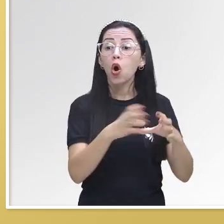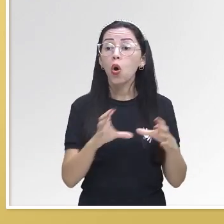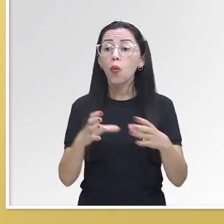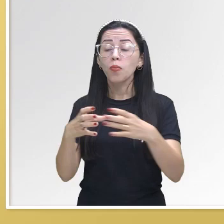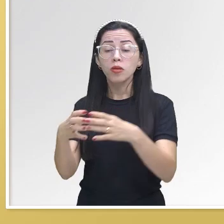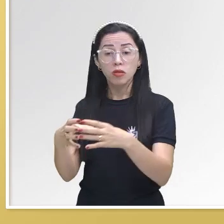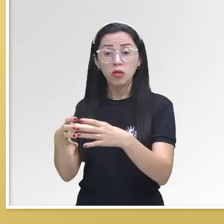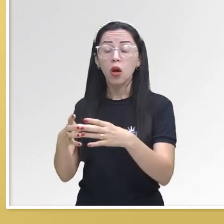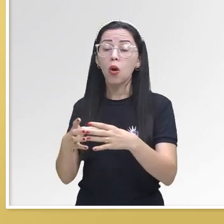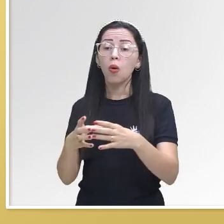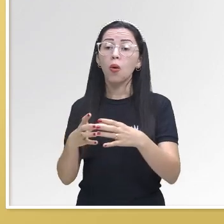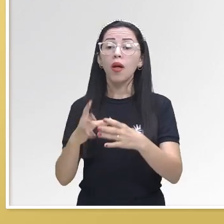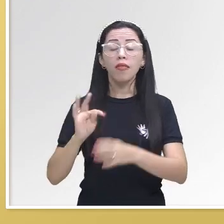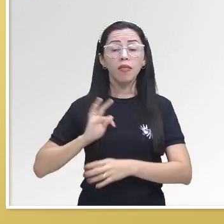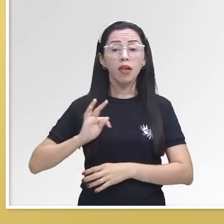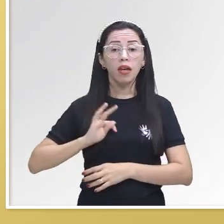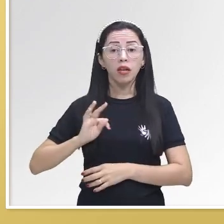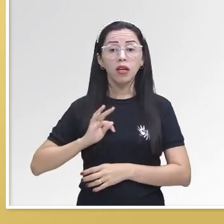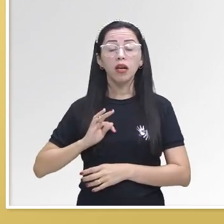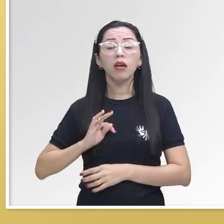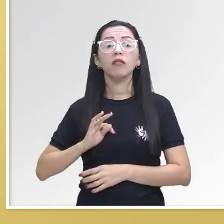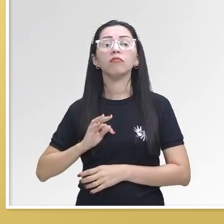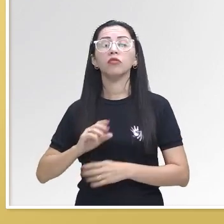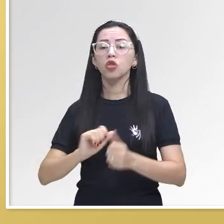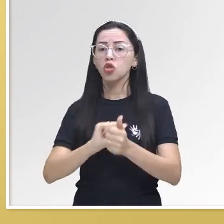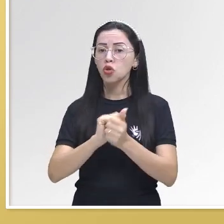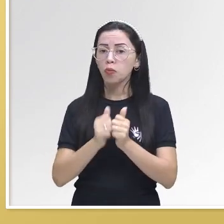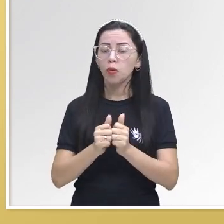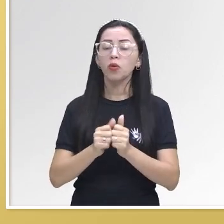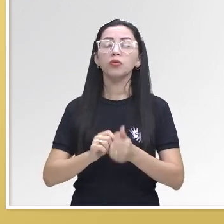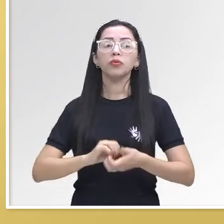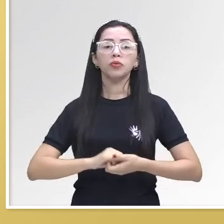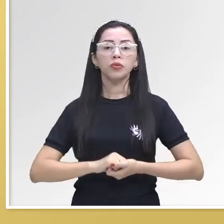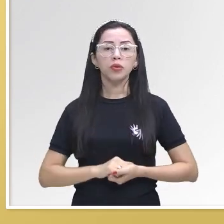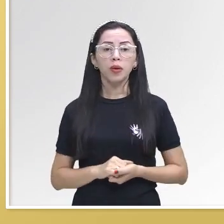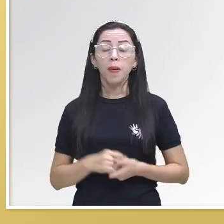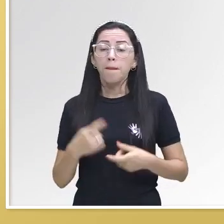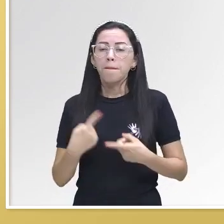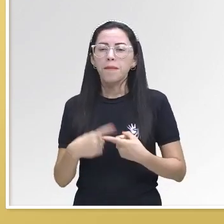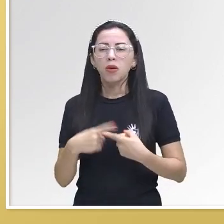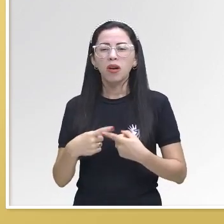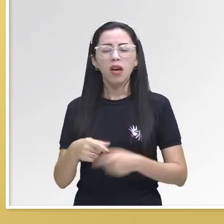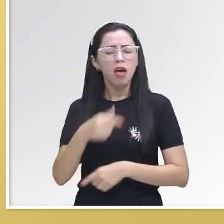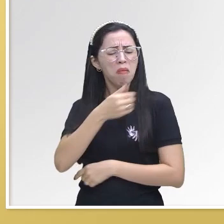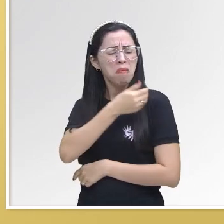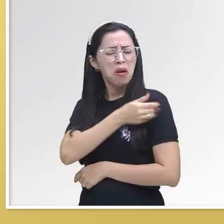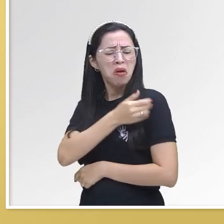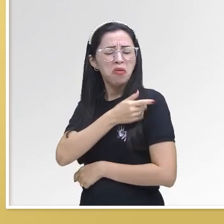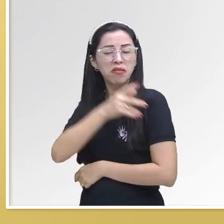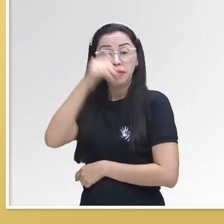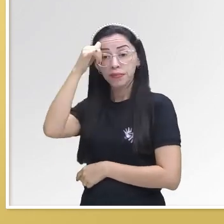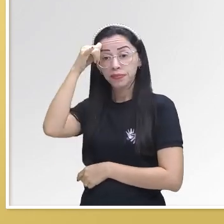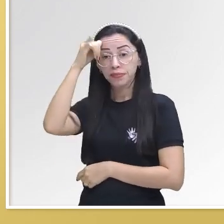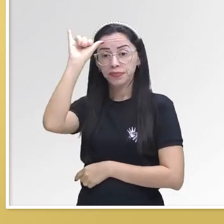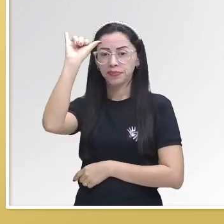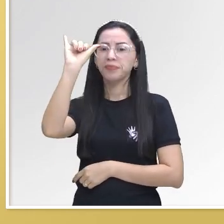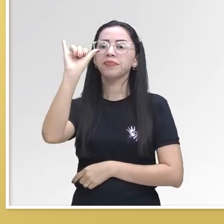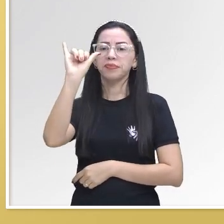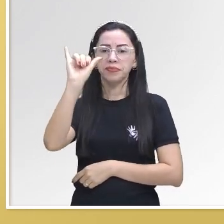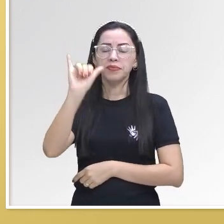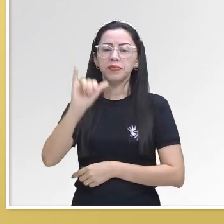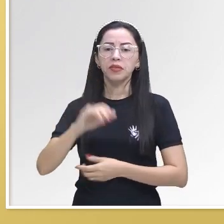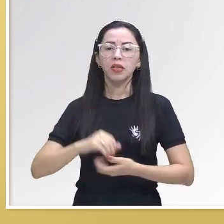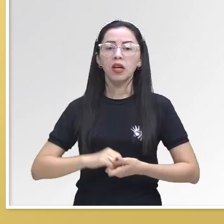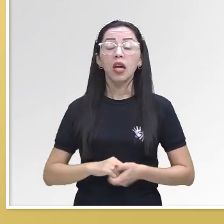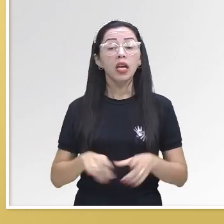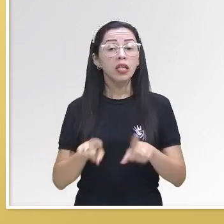as modalidades que compõem a ginástica, para que esse tipo de atitude não volte a acontecer. A Confederação